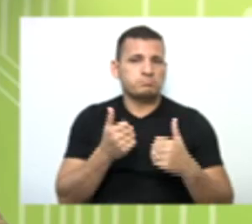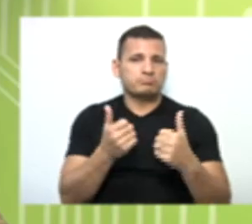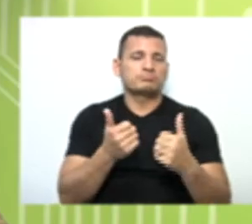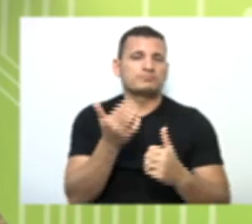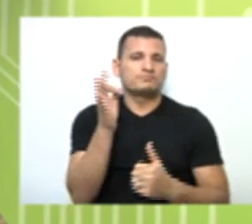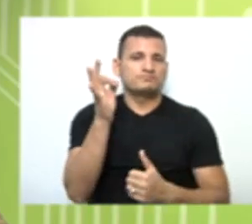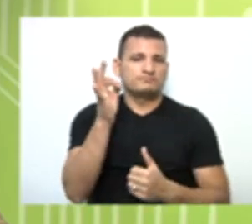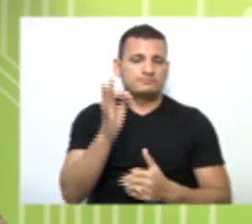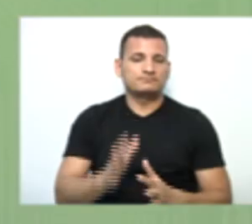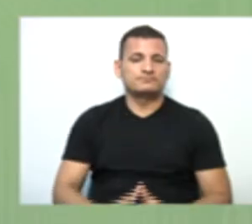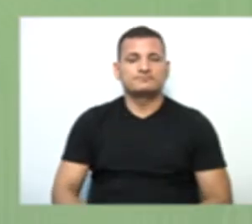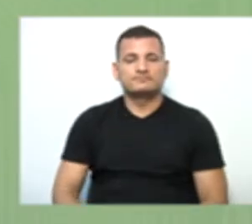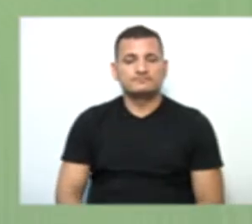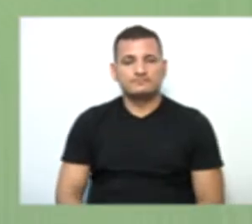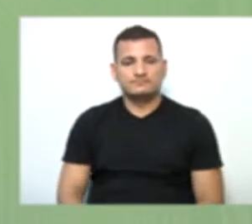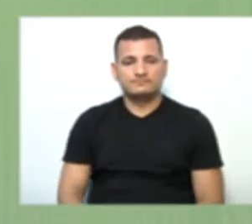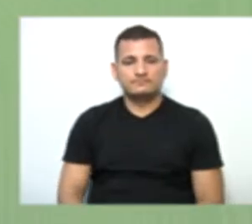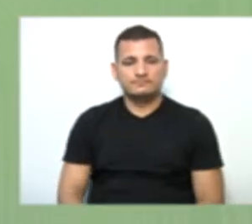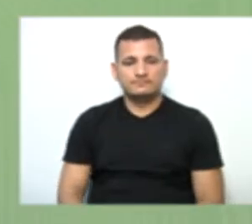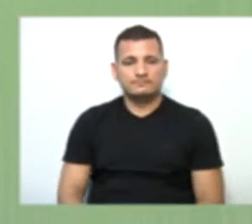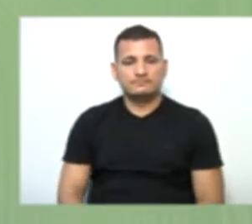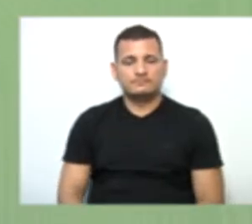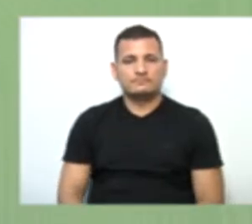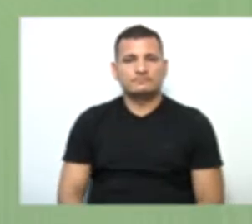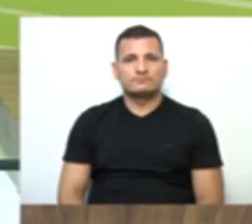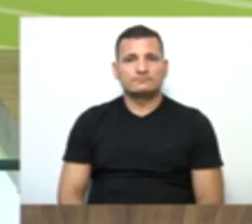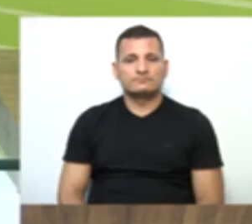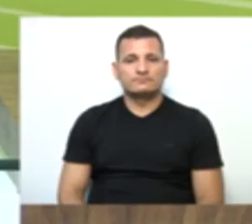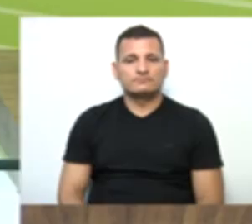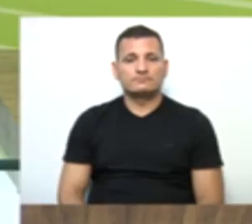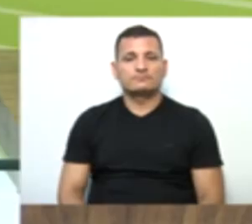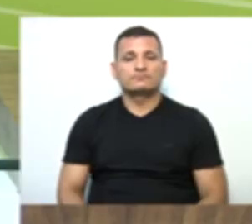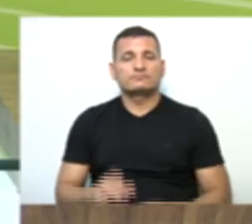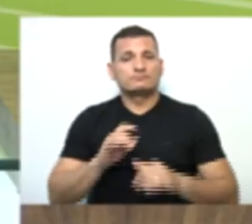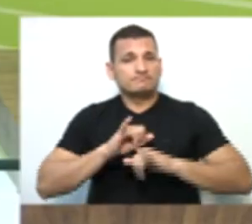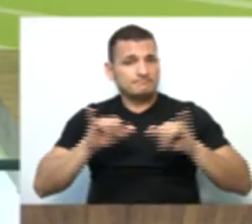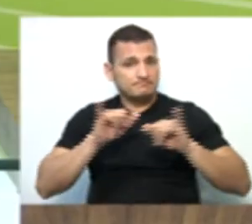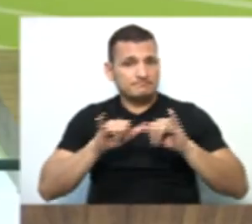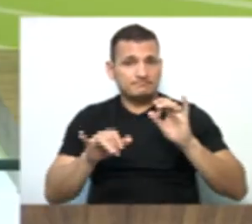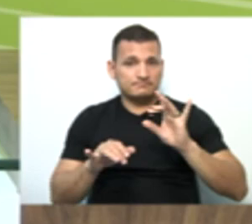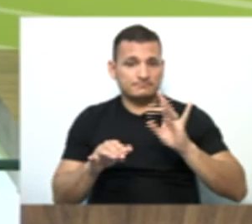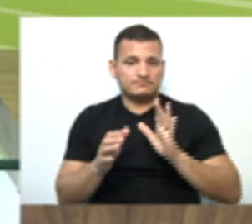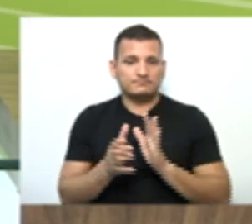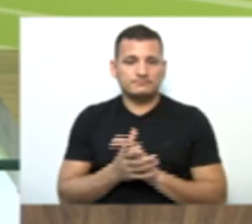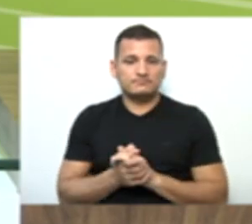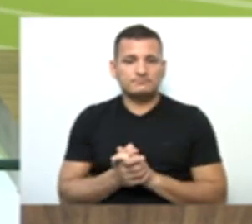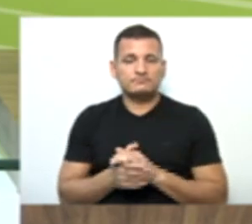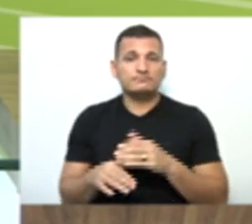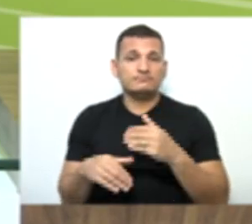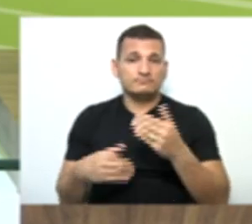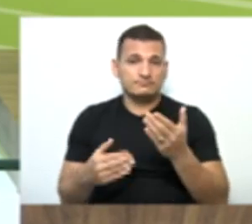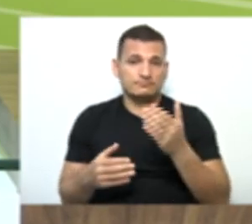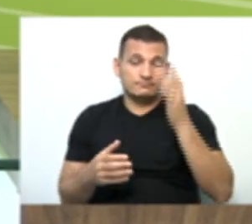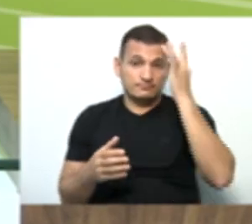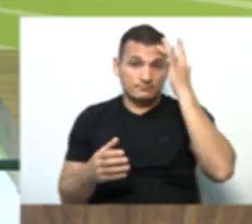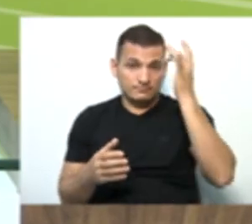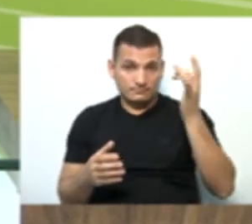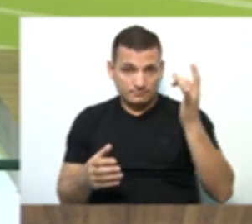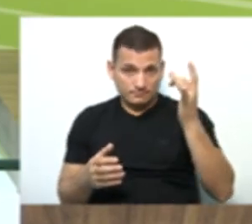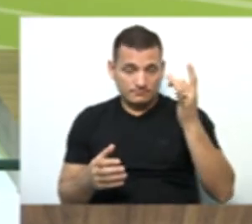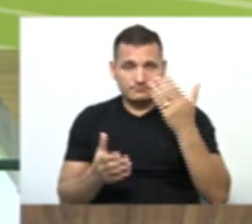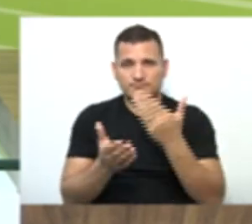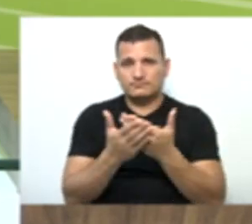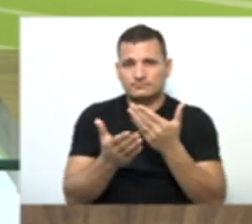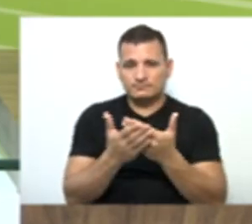Aloy? Exatamente. Professor, antes de começar a questão 3, só um recadinho aqui. Amanhã, aula normal para os